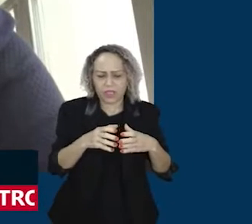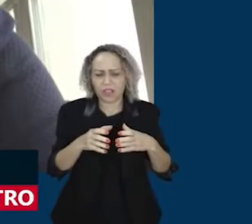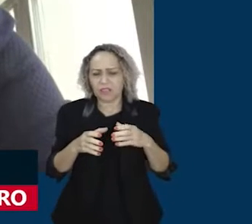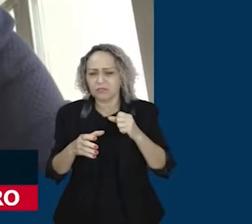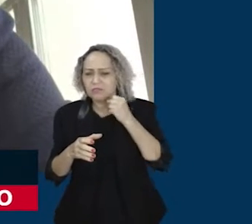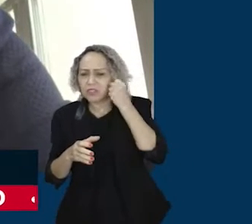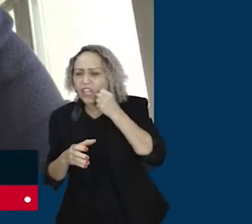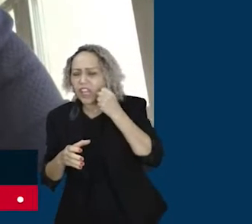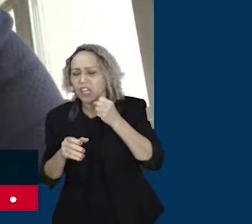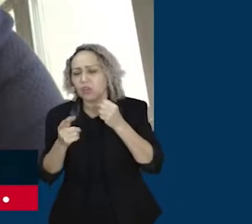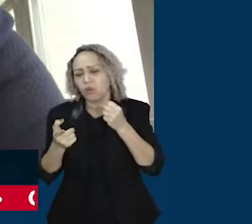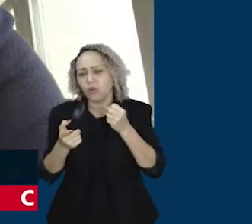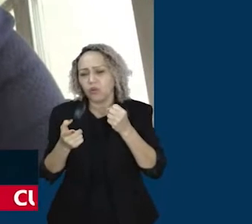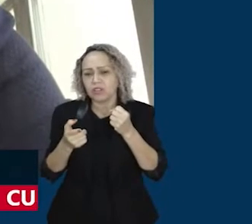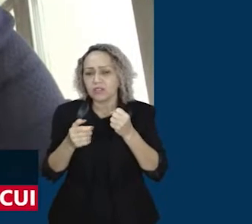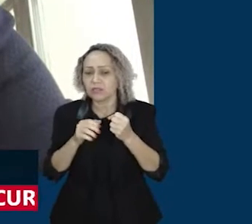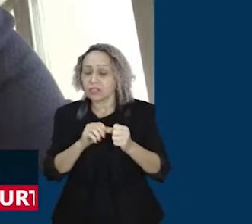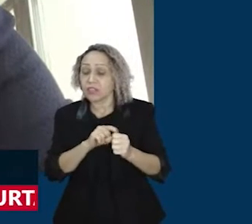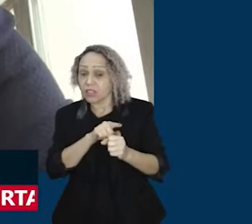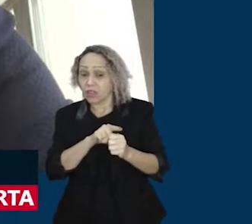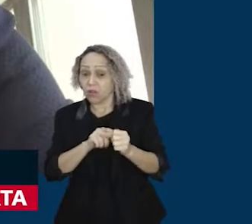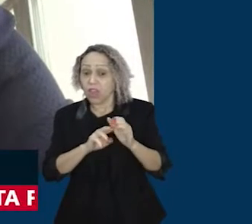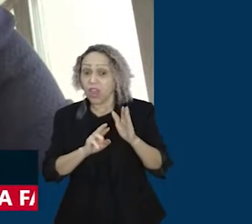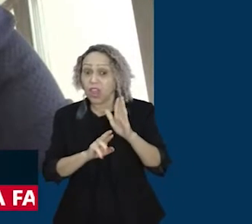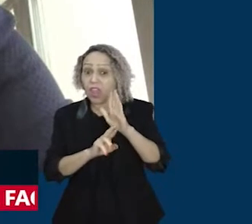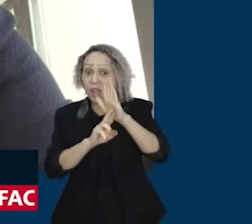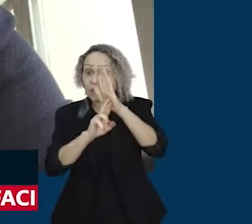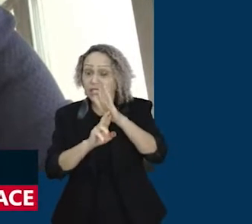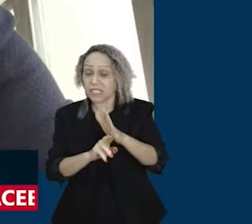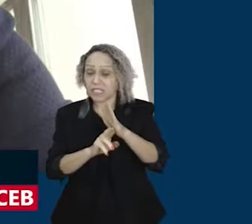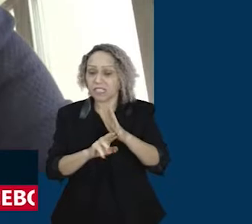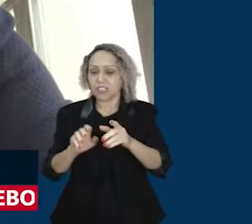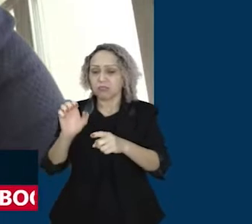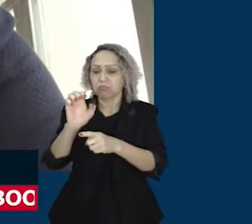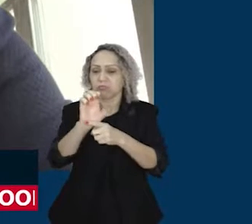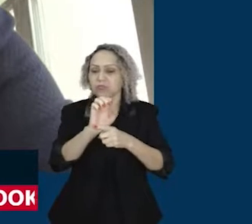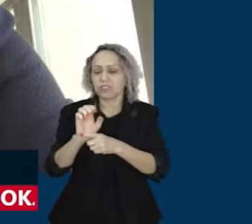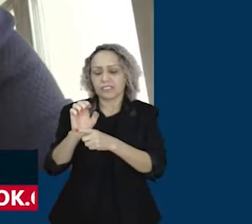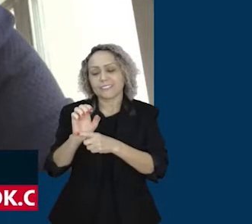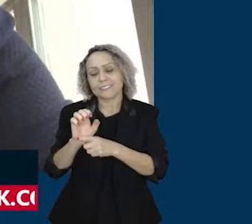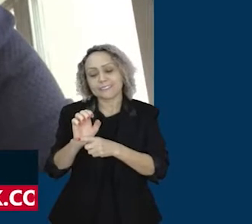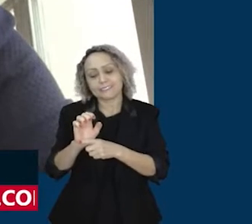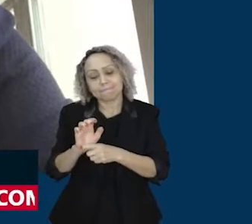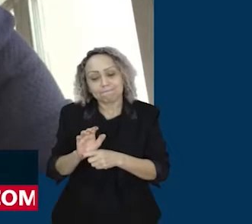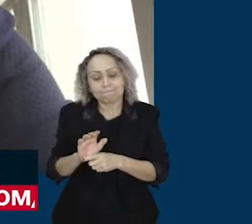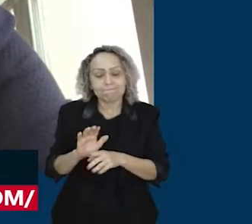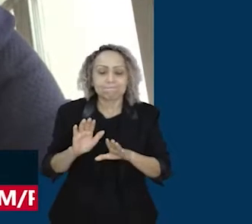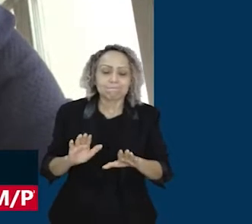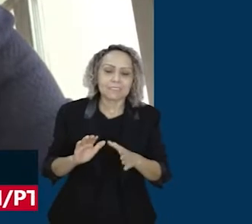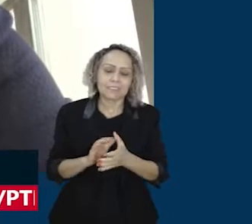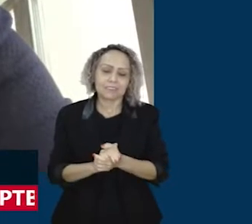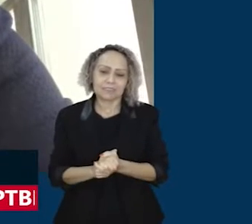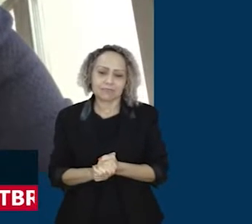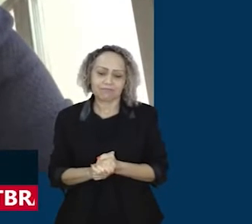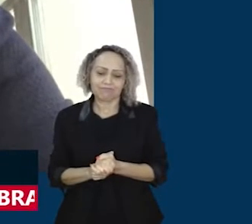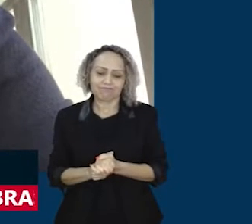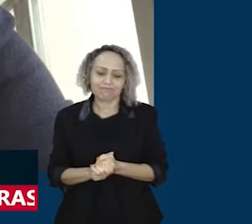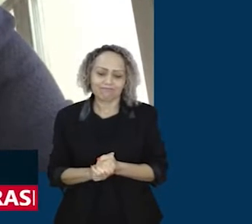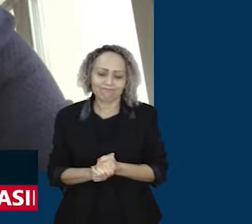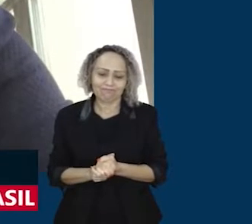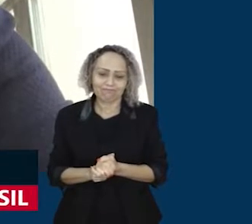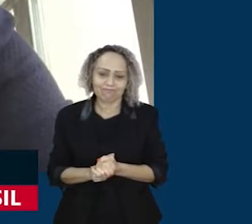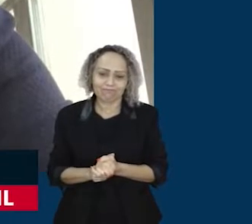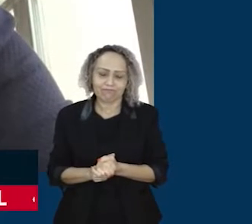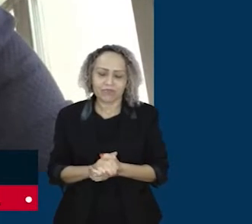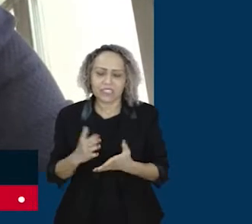dos estados. Esse argumento deveria estar ressoando muito mais fortemente, porque são 3, não é à toa que são 3